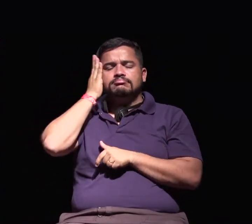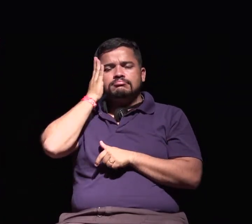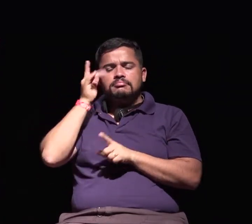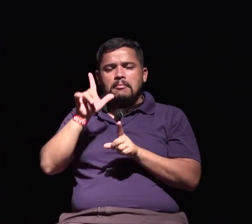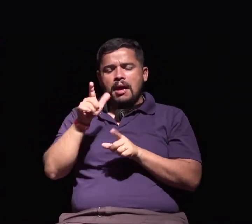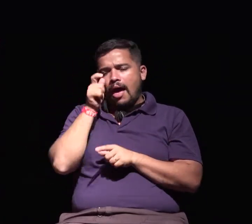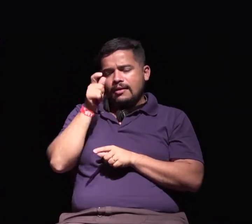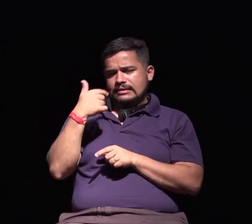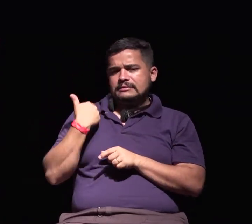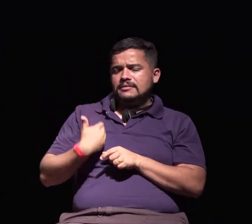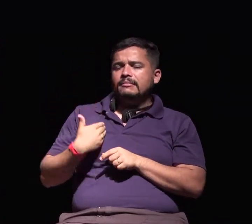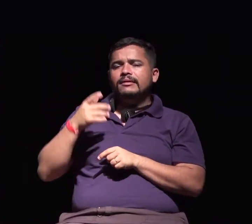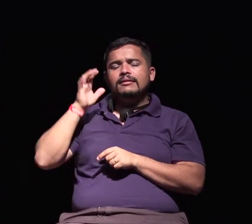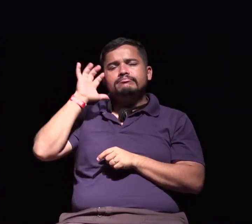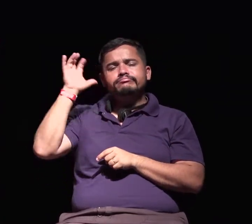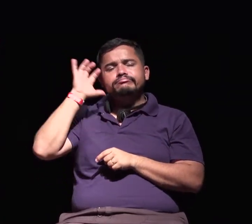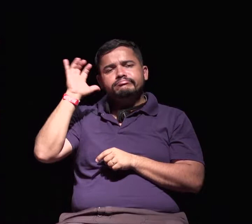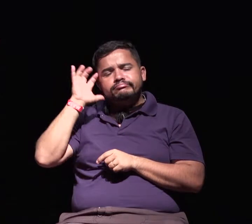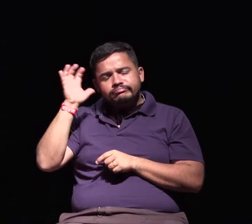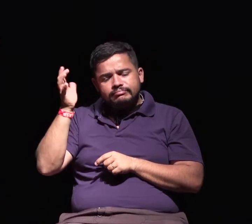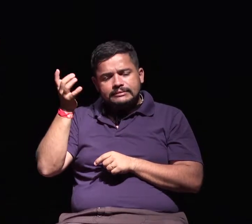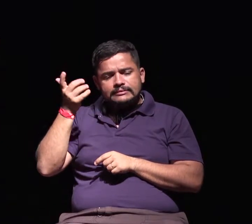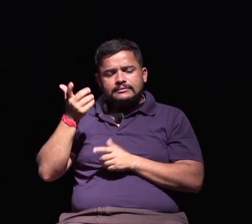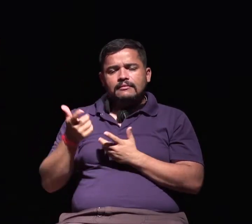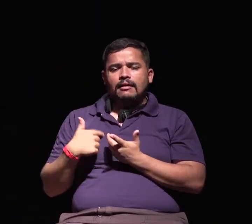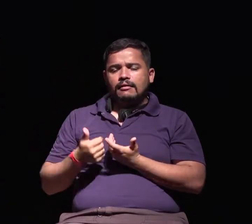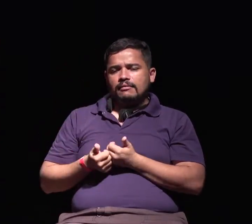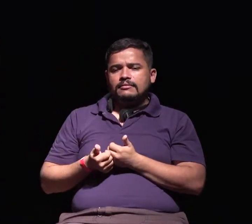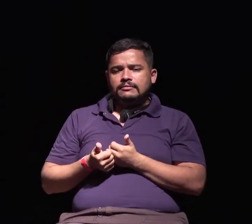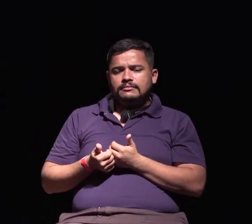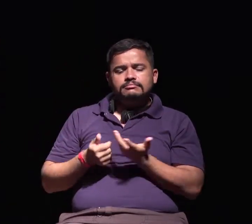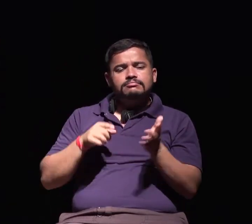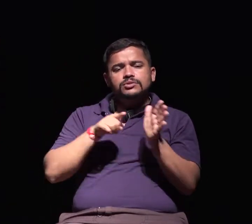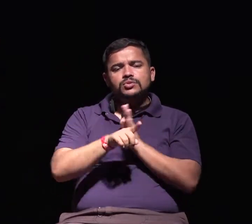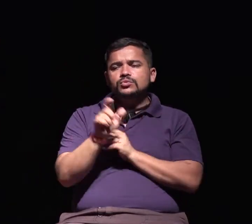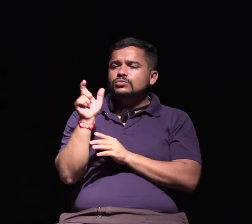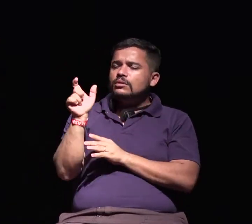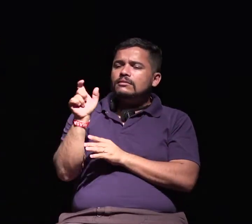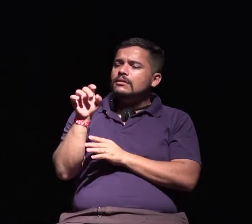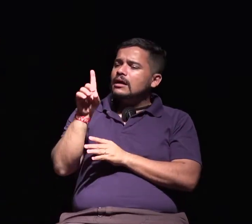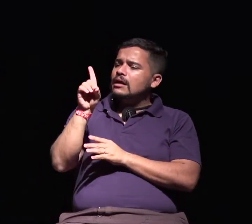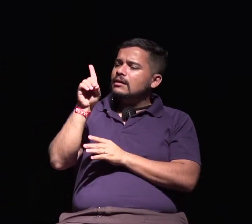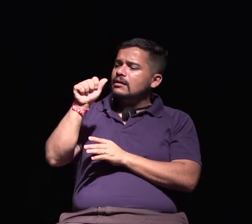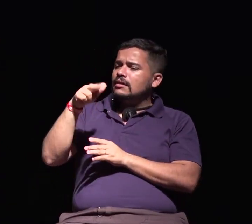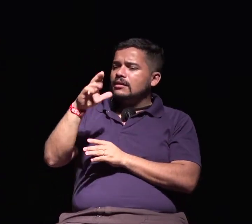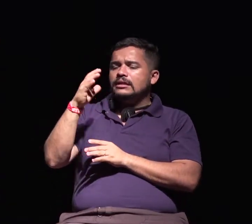sempre é interessante para pensar questões sobre a definição de dança, né?